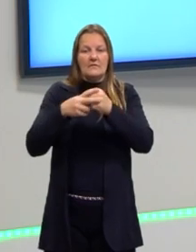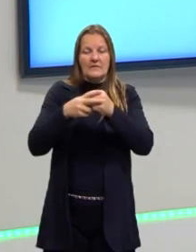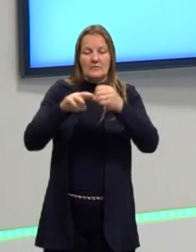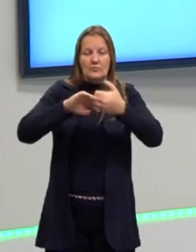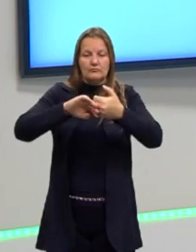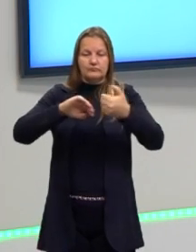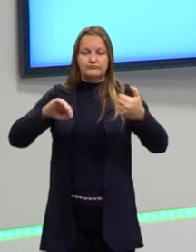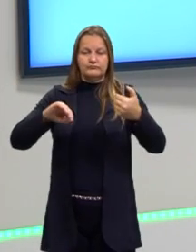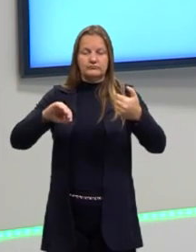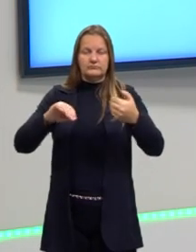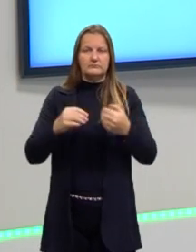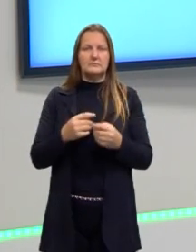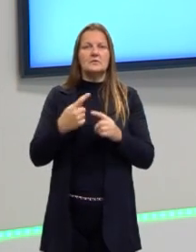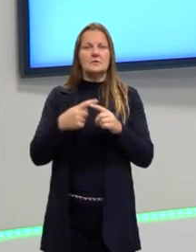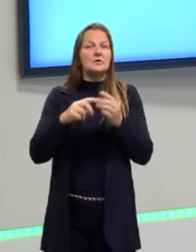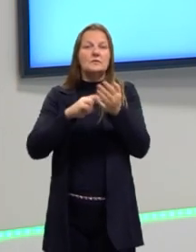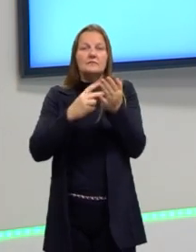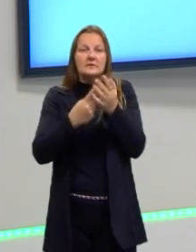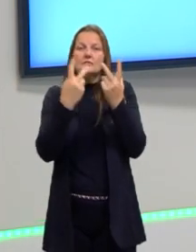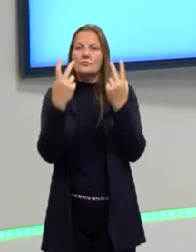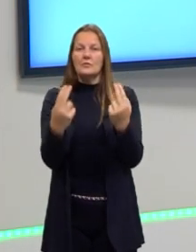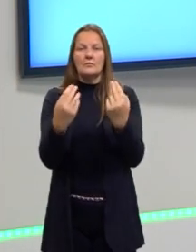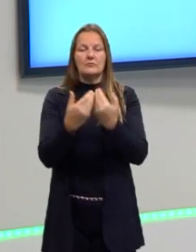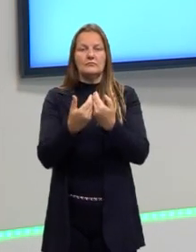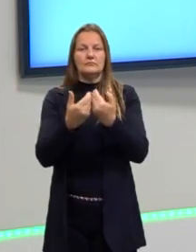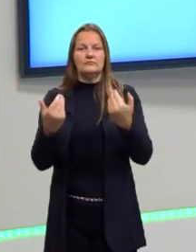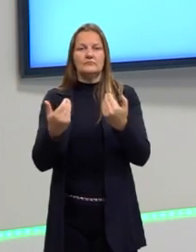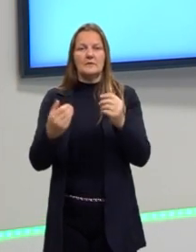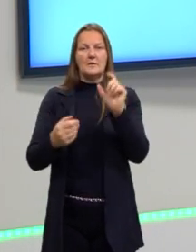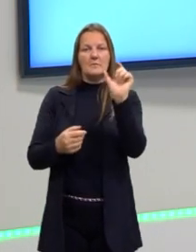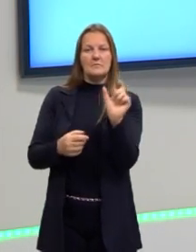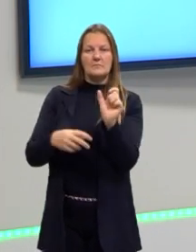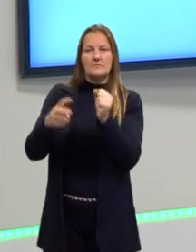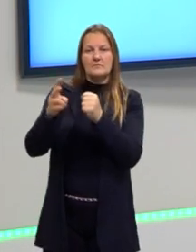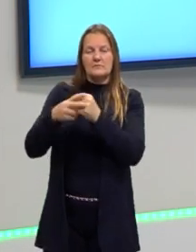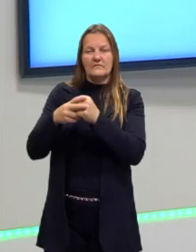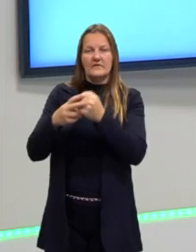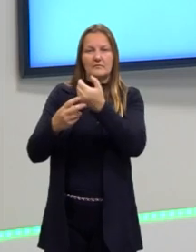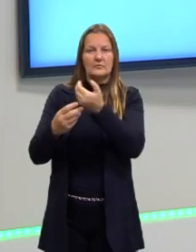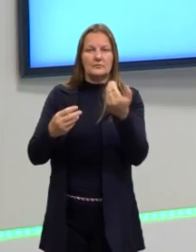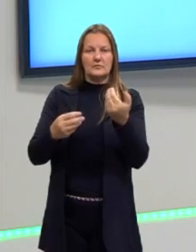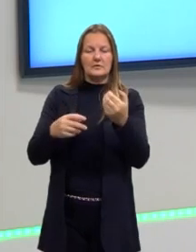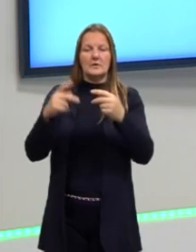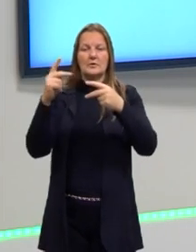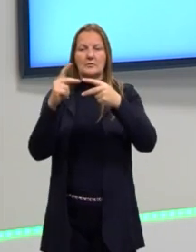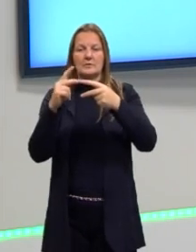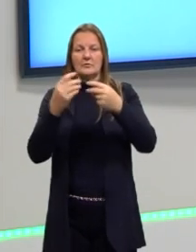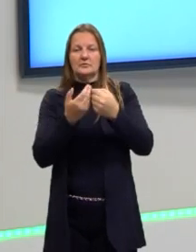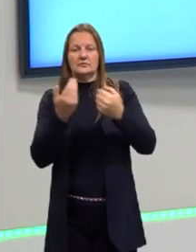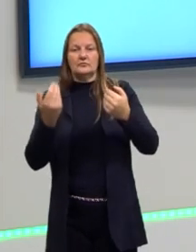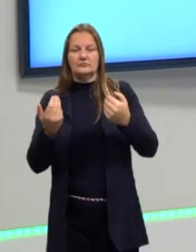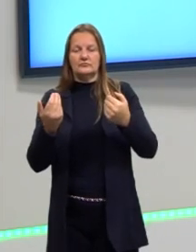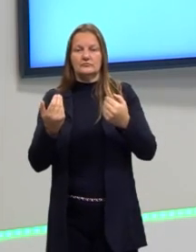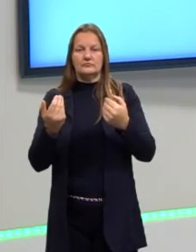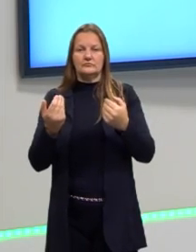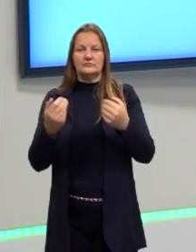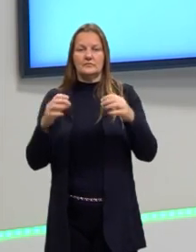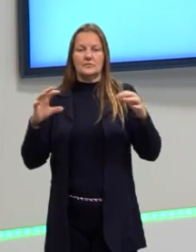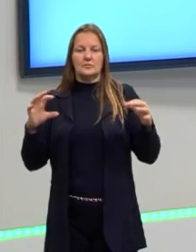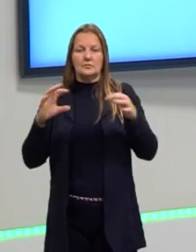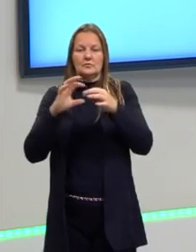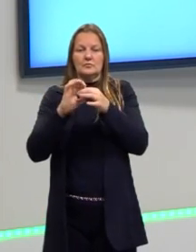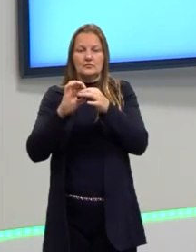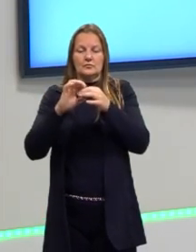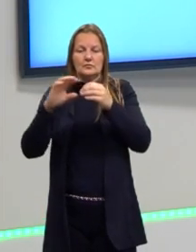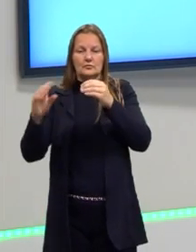consegue se separar eu consigo botar o verbo para um lado a preposição para o outro e agregar